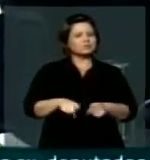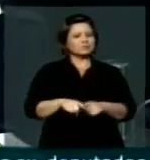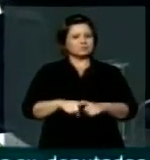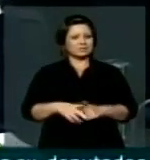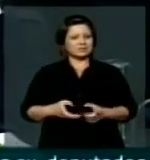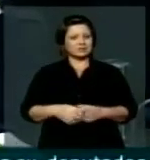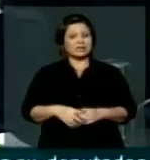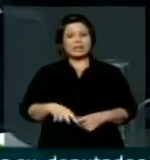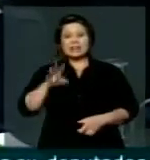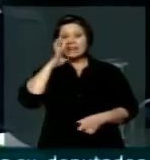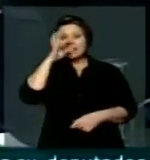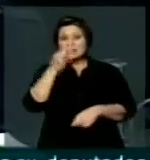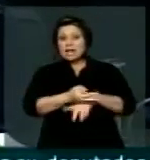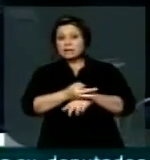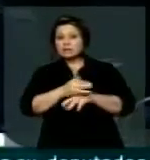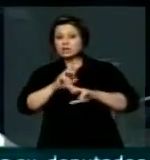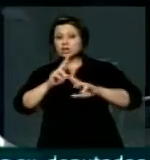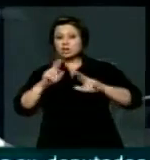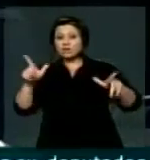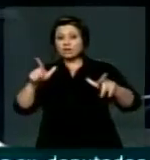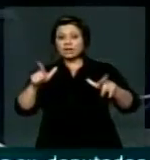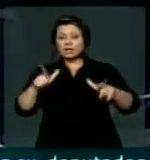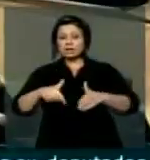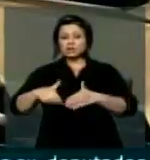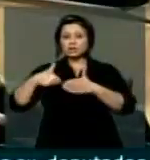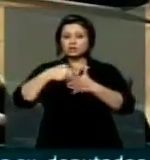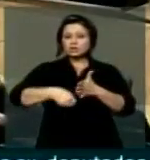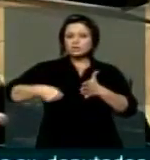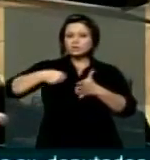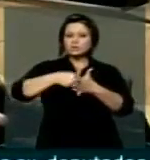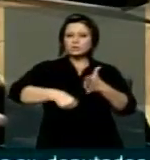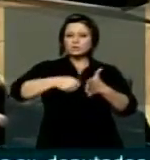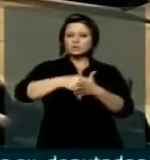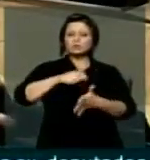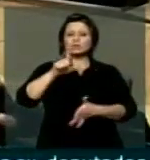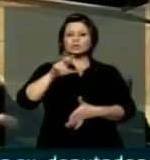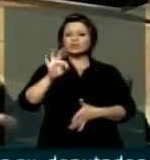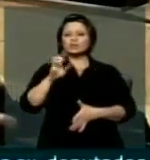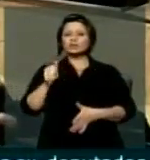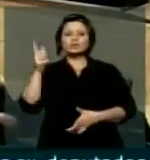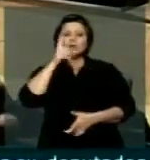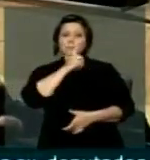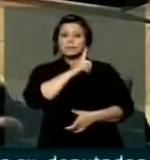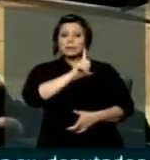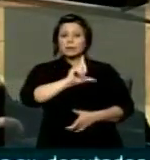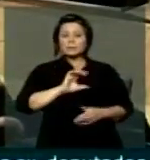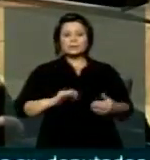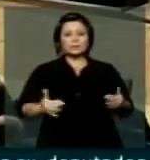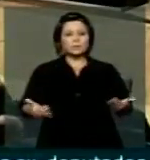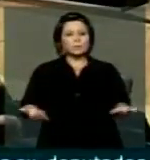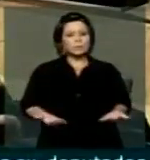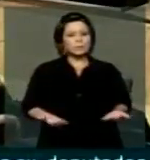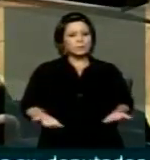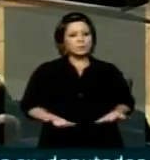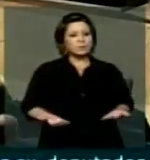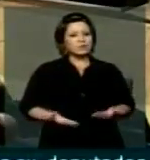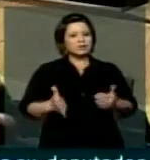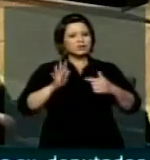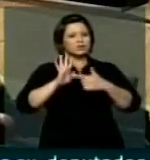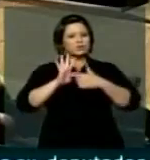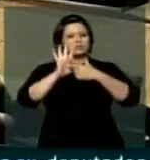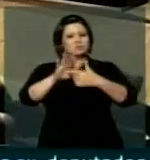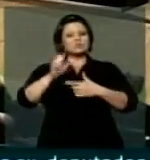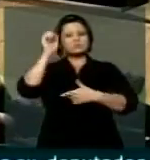Teimosia é uma coisa, persistência é outra. 24 anos para chegarmos no auge de termos como apresentar